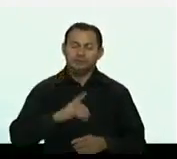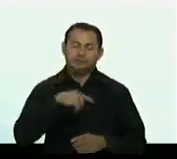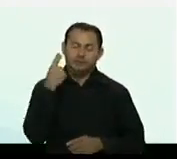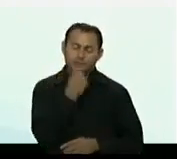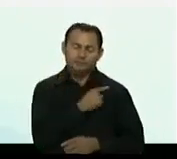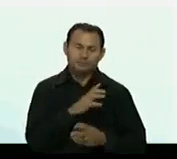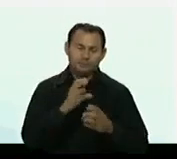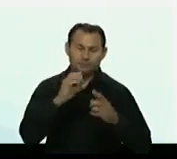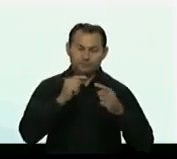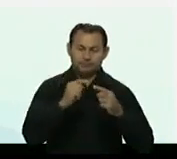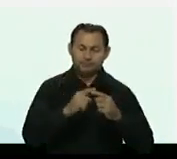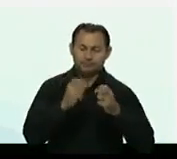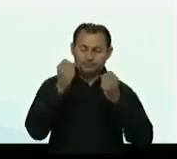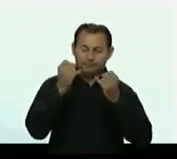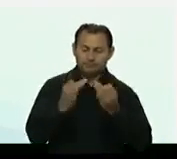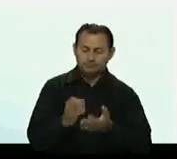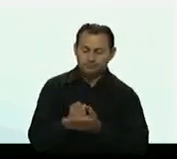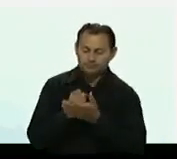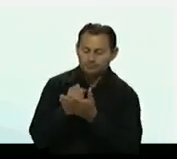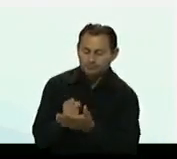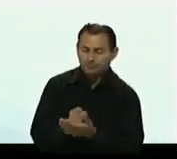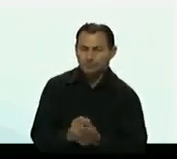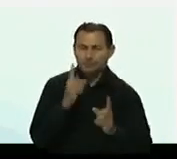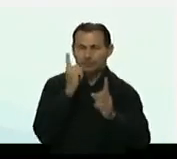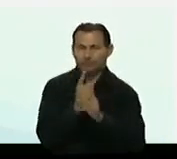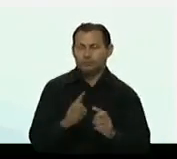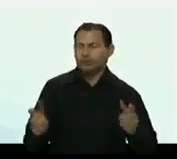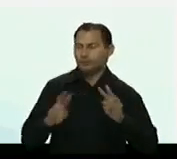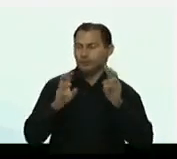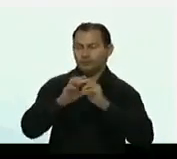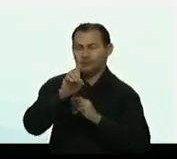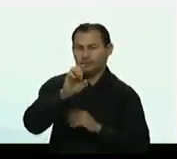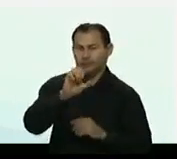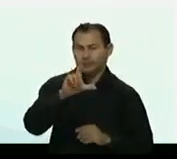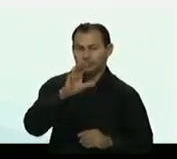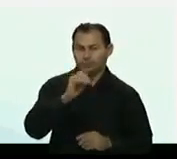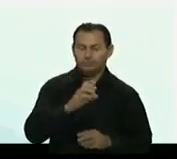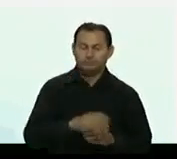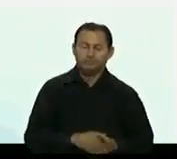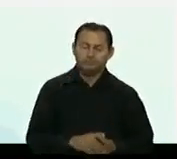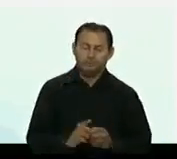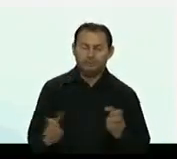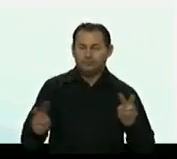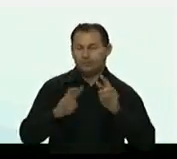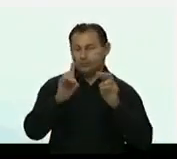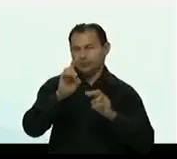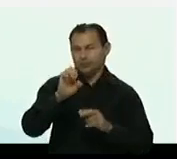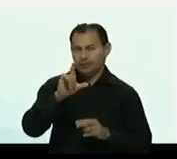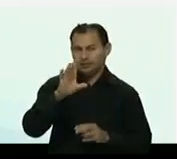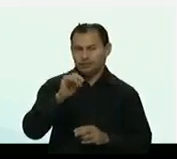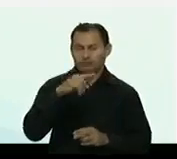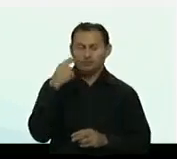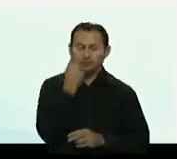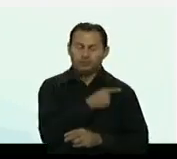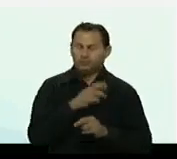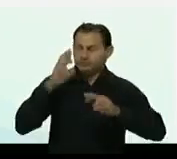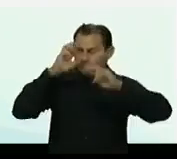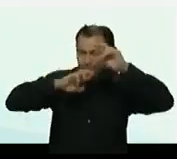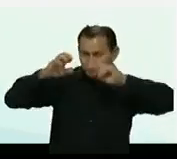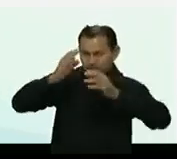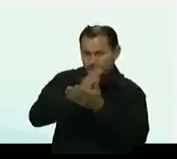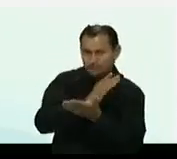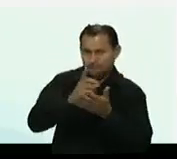os coeficientes que vão estar nos auxiliando a encontrar o valor de delta. Com relação ao valor de delta, nós temos que analisar